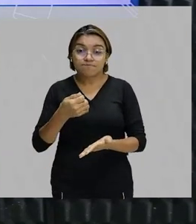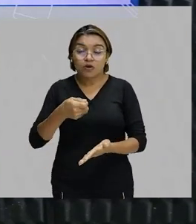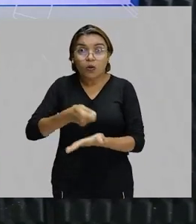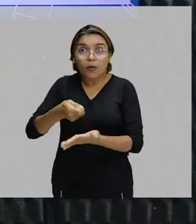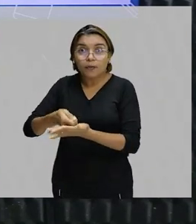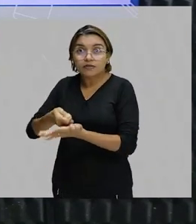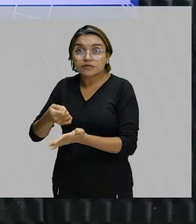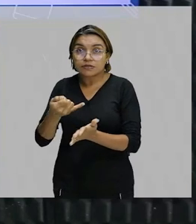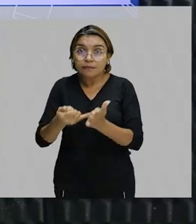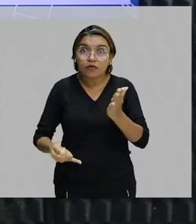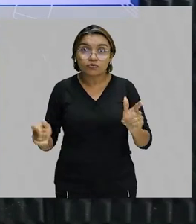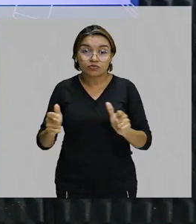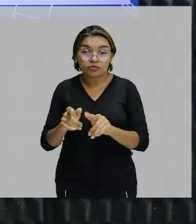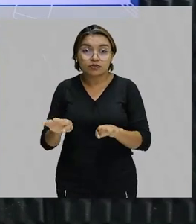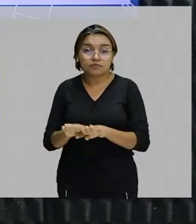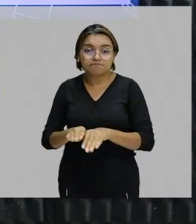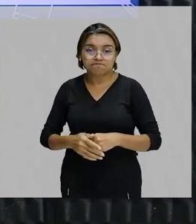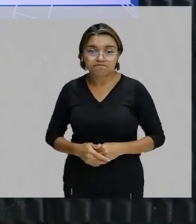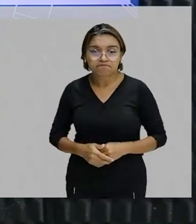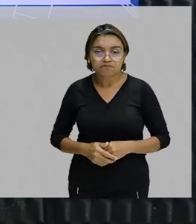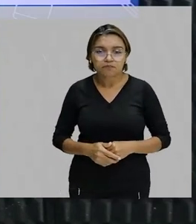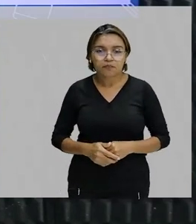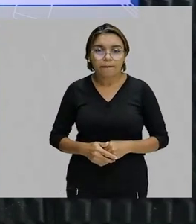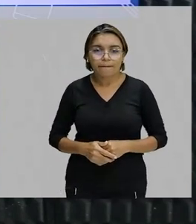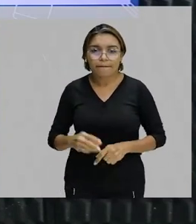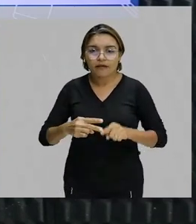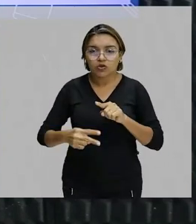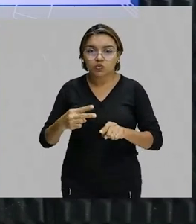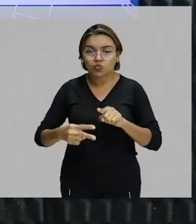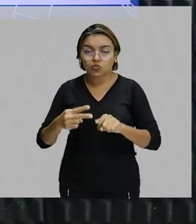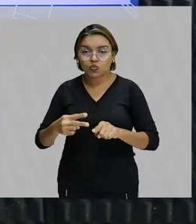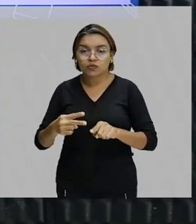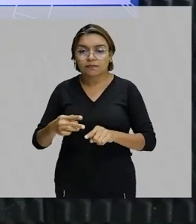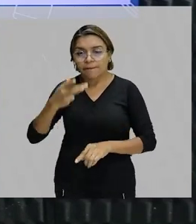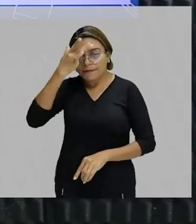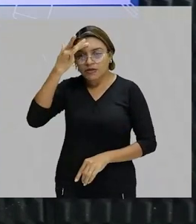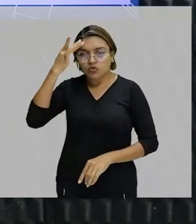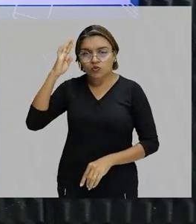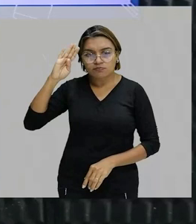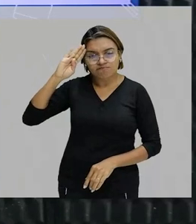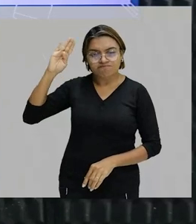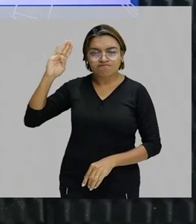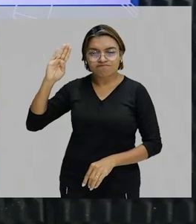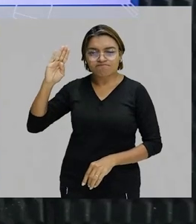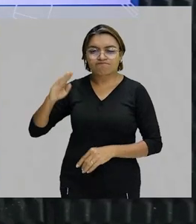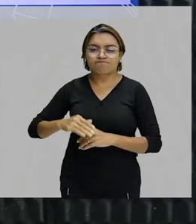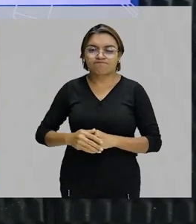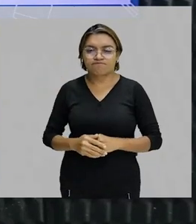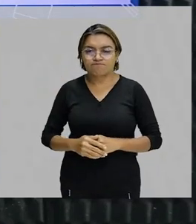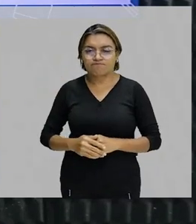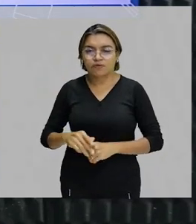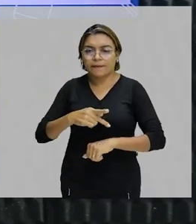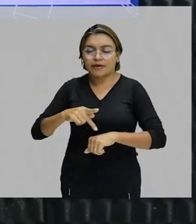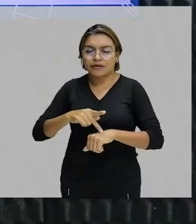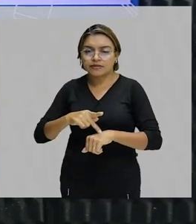impostos po de países desenvolvidos foram essenciais para a expansão do neoliberalismo eu estou